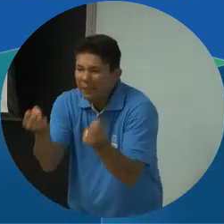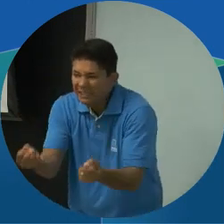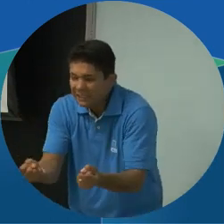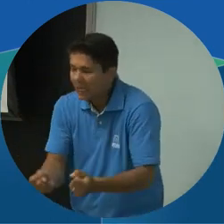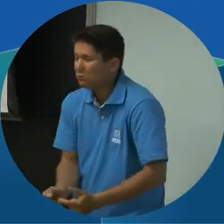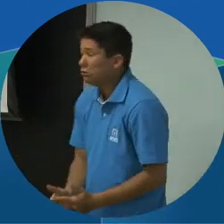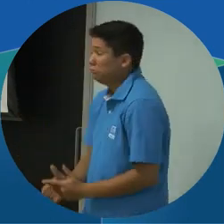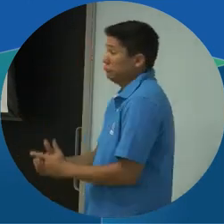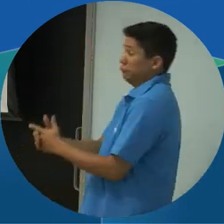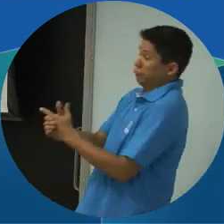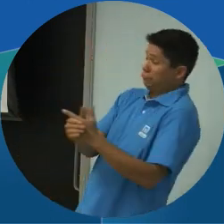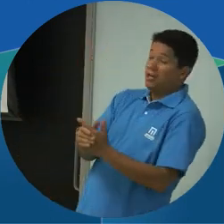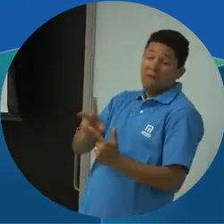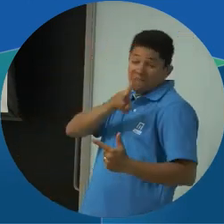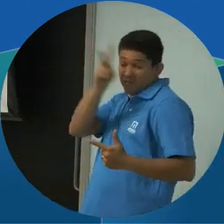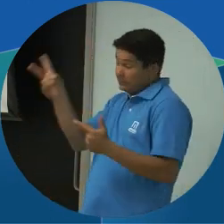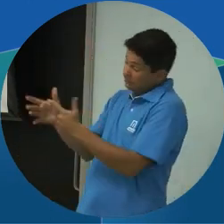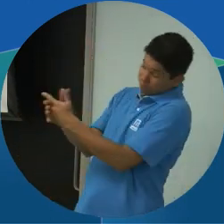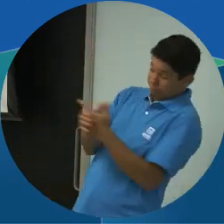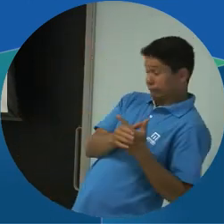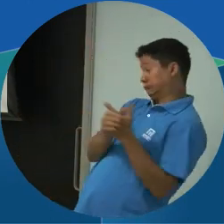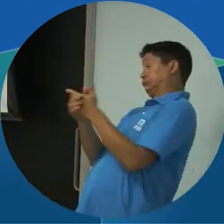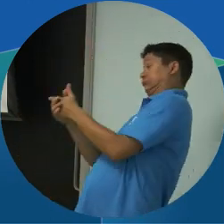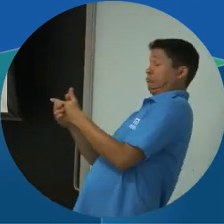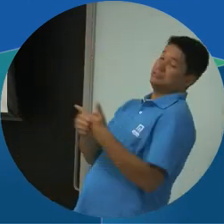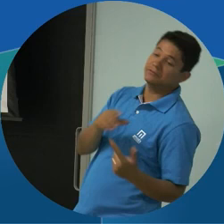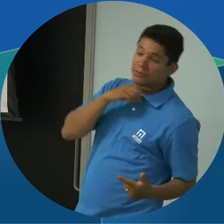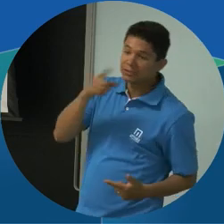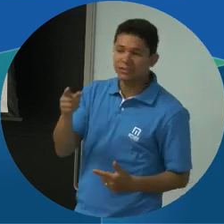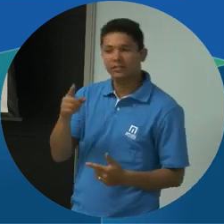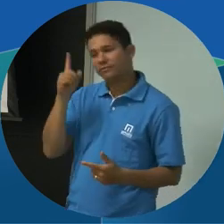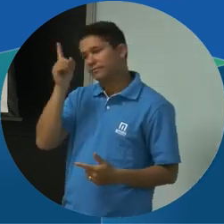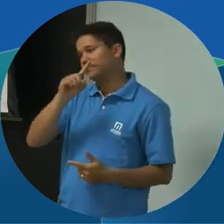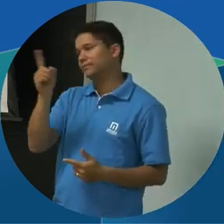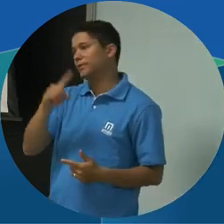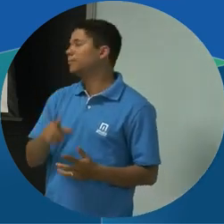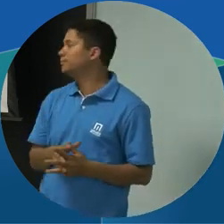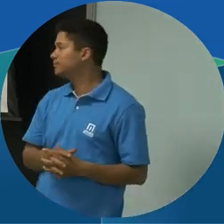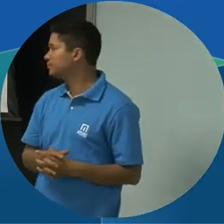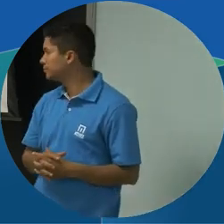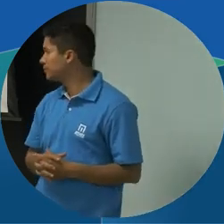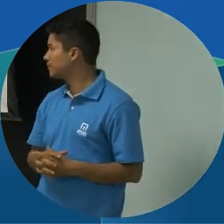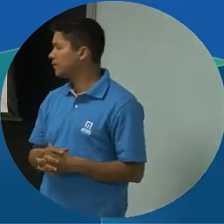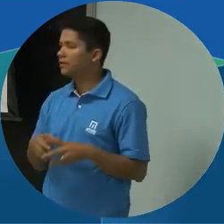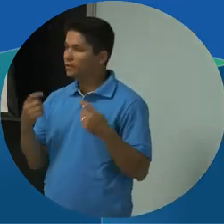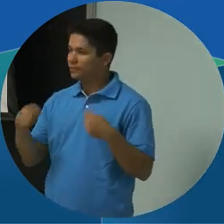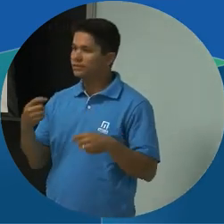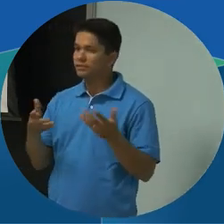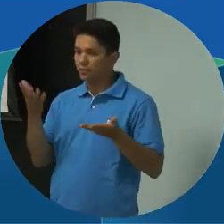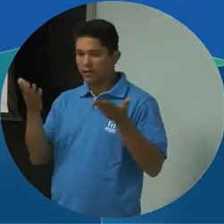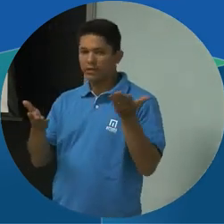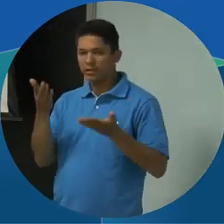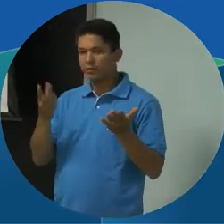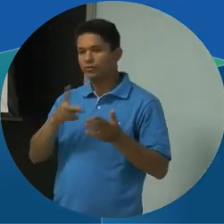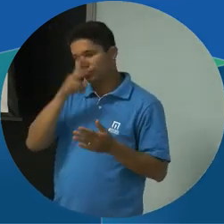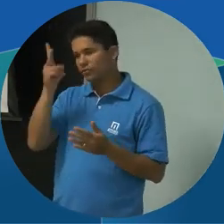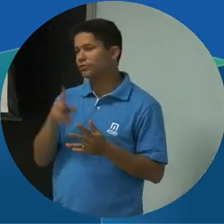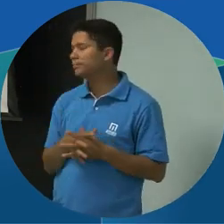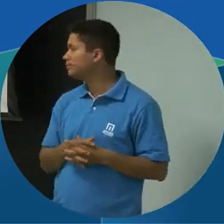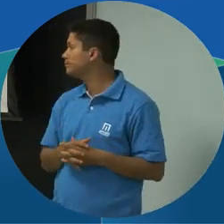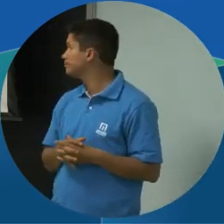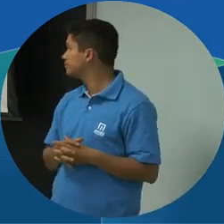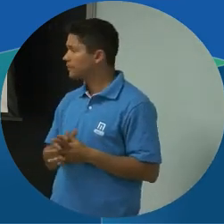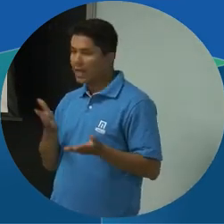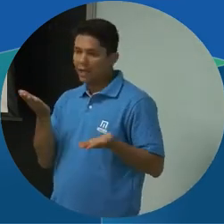força excedente sobre o operador que ele não consiga suportar. Então, a gente tem que ter esse equilíbrio de força. Para que haja